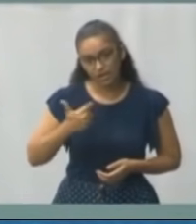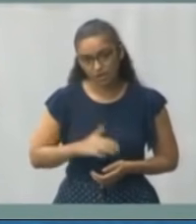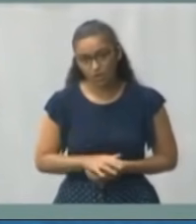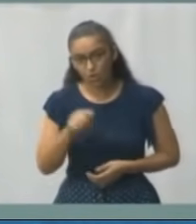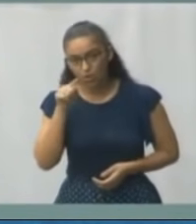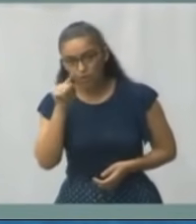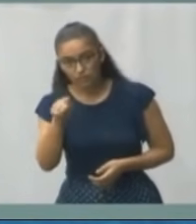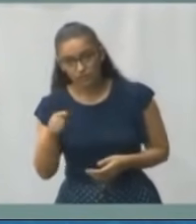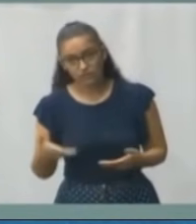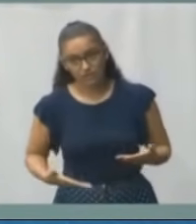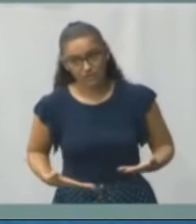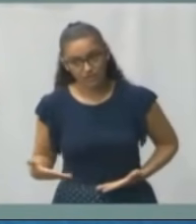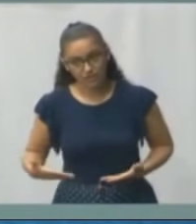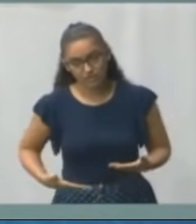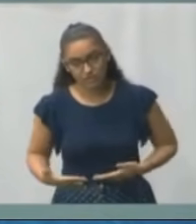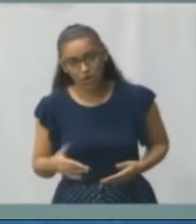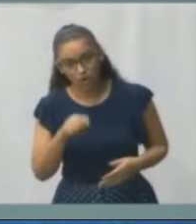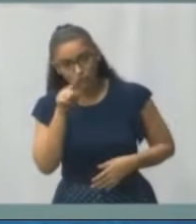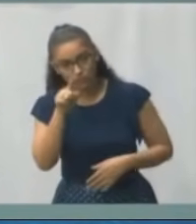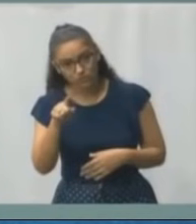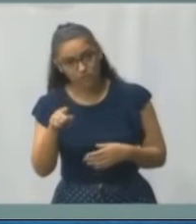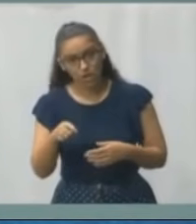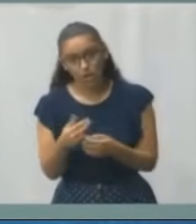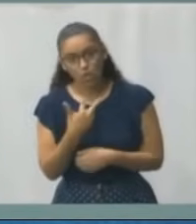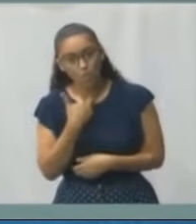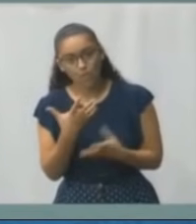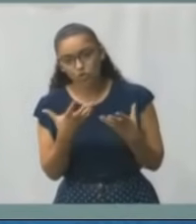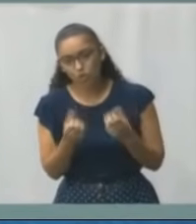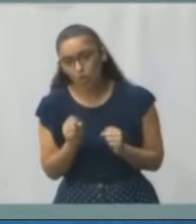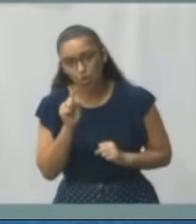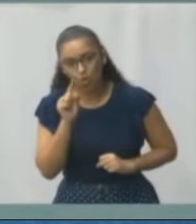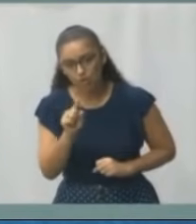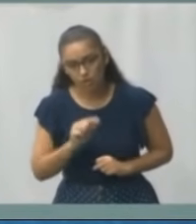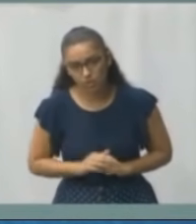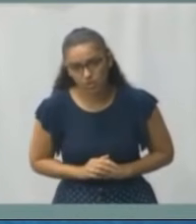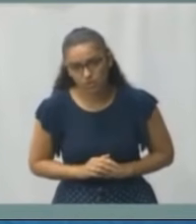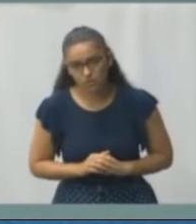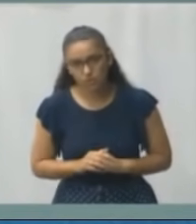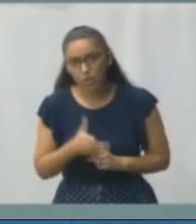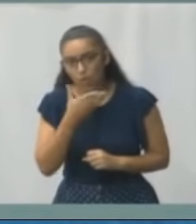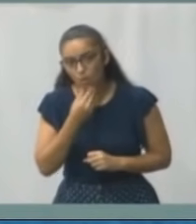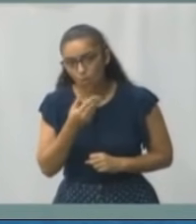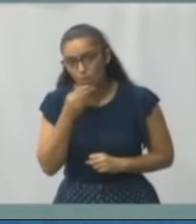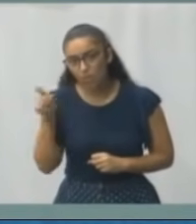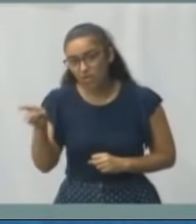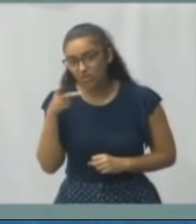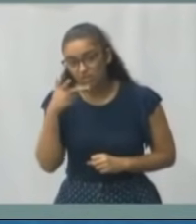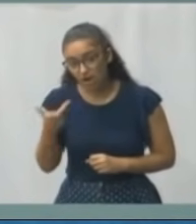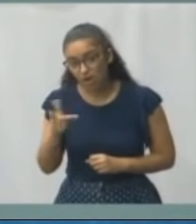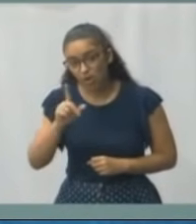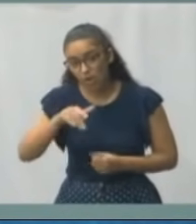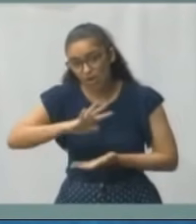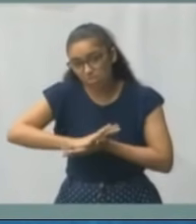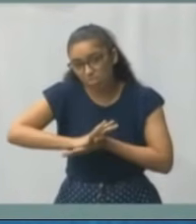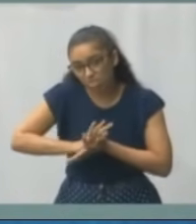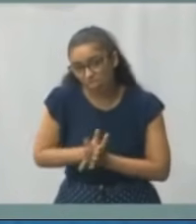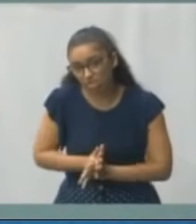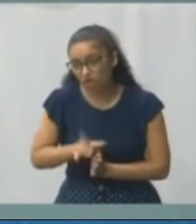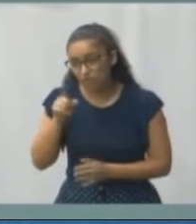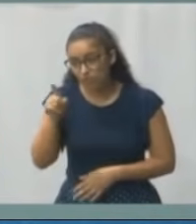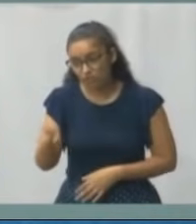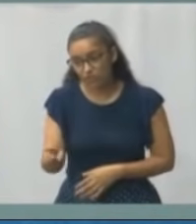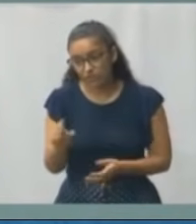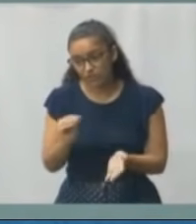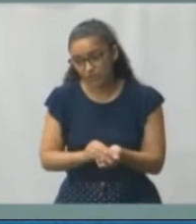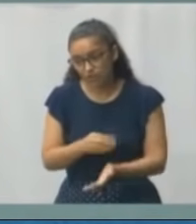isso. Surtou. Esse cara foi um torturador, Ustra. Surtou. Torturador. Surtou não, porque você é um mal educado, um sem